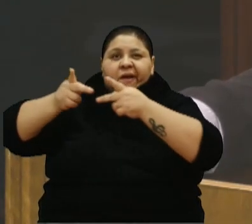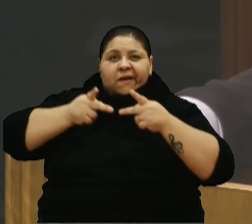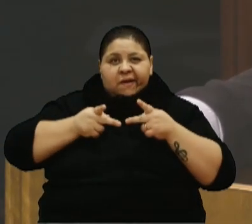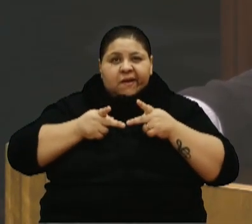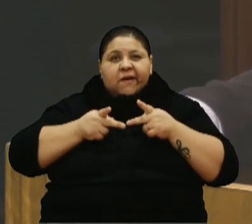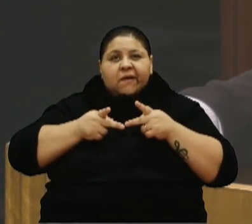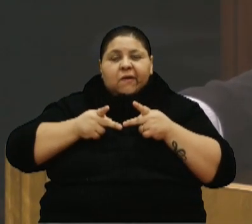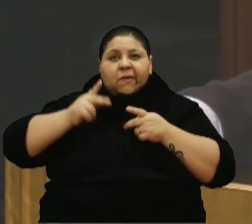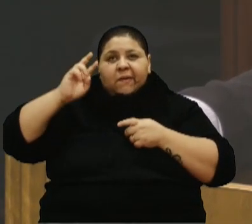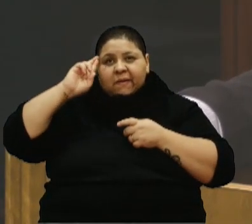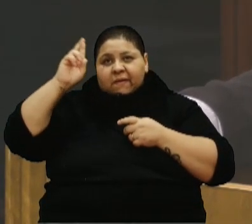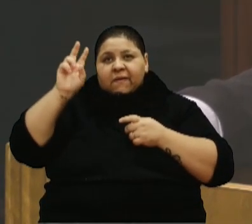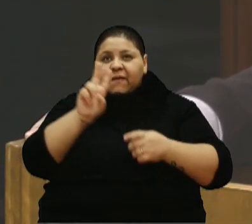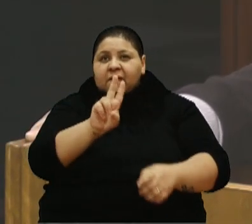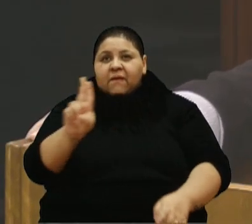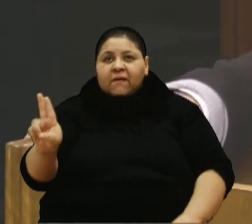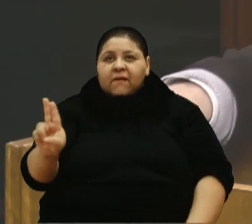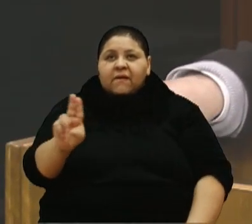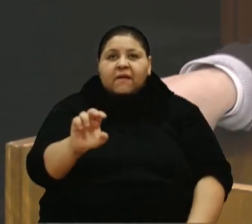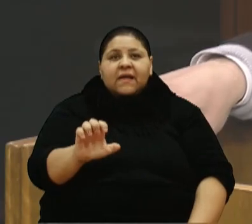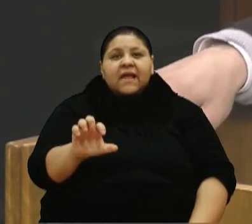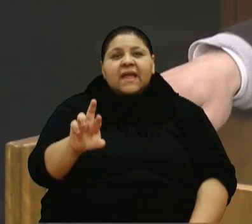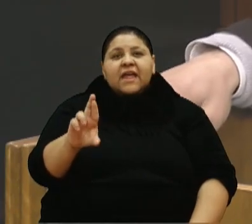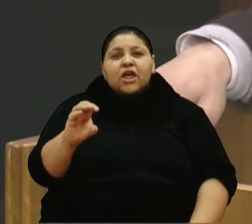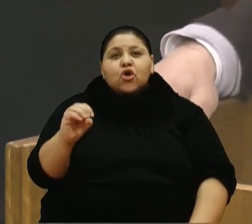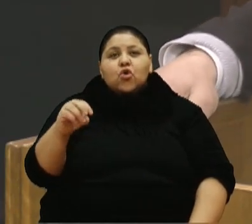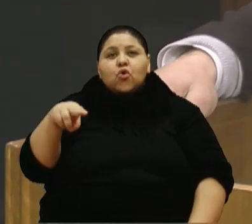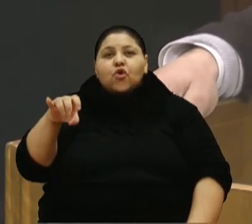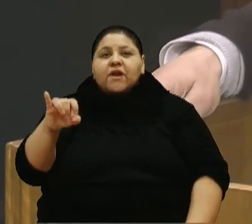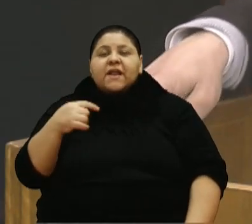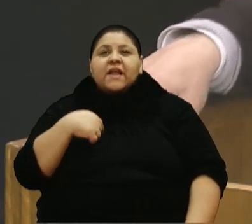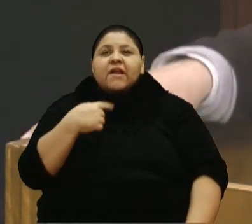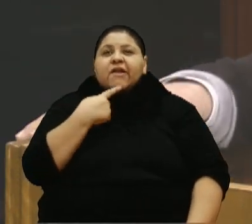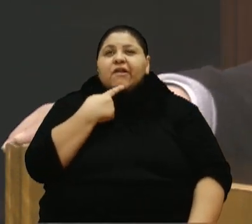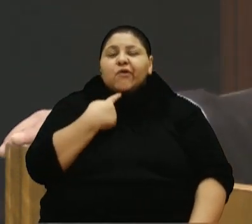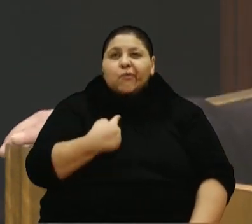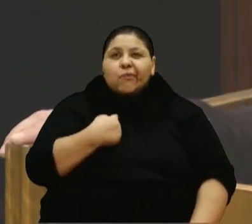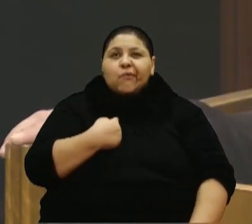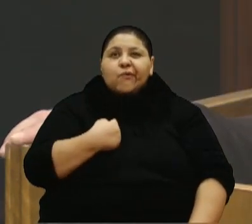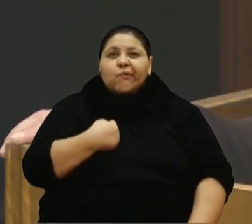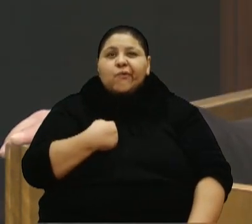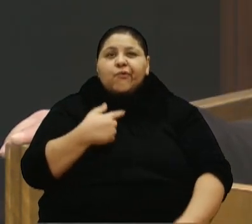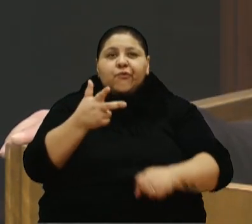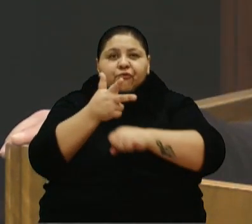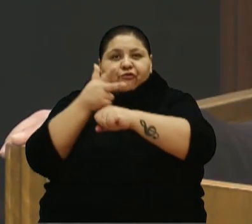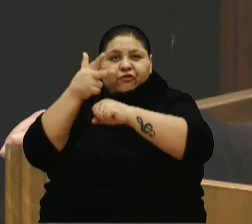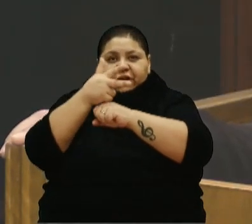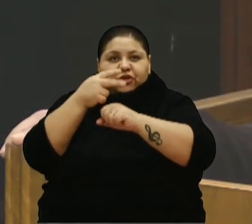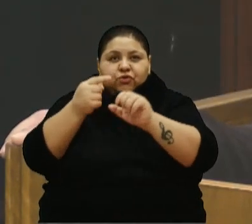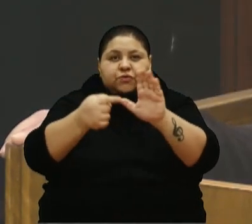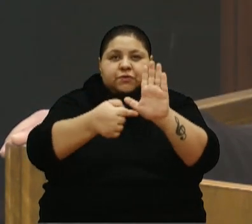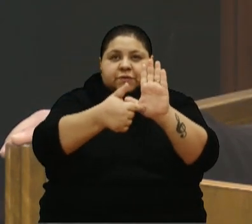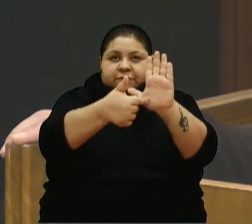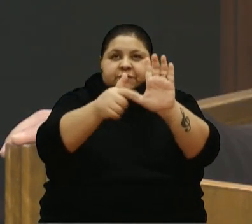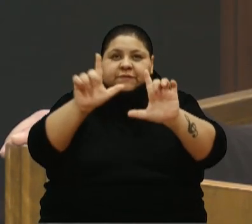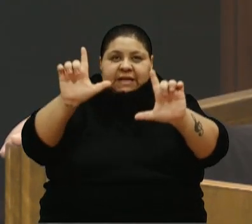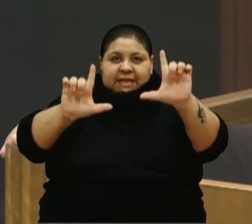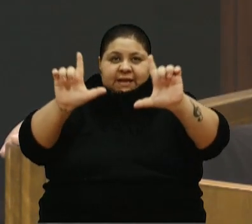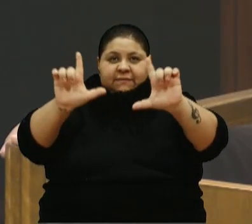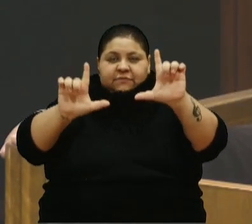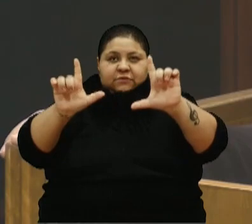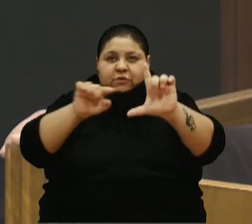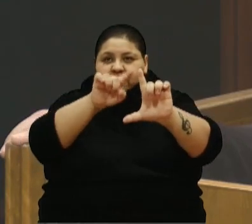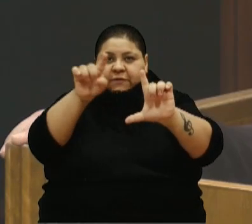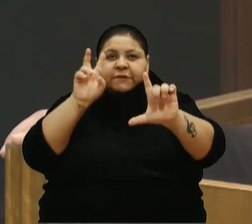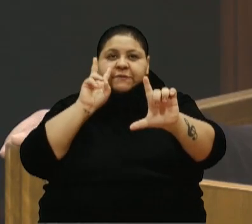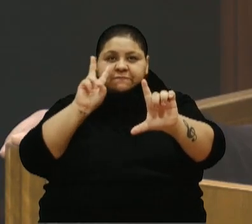uma senhora chamada Dona Eroni. Eu gostaria que colocasse aqui o vídeo na tela, para que